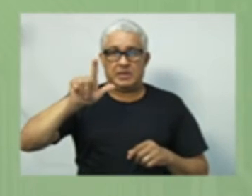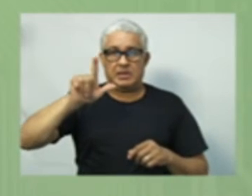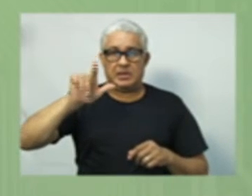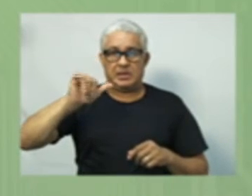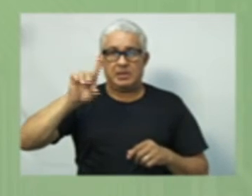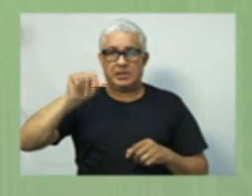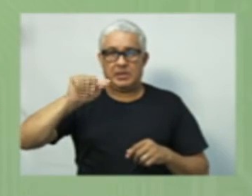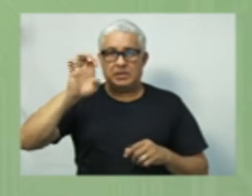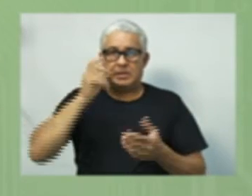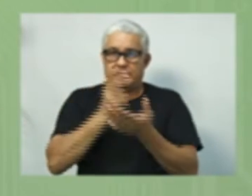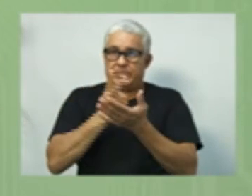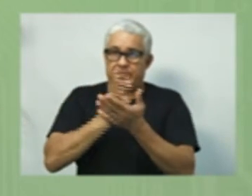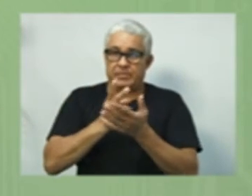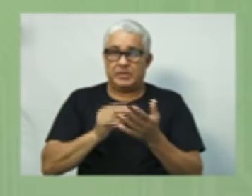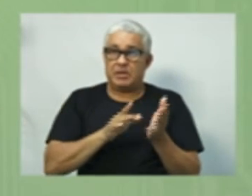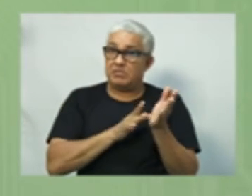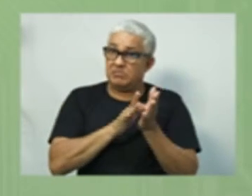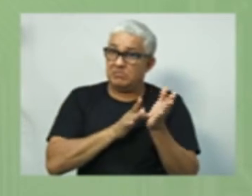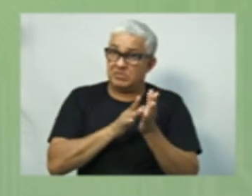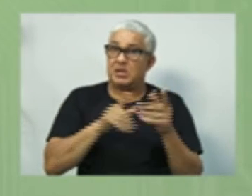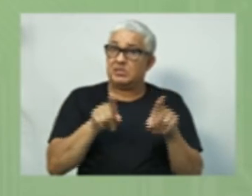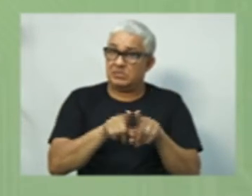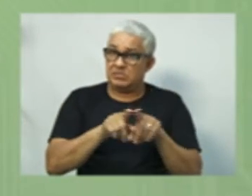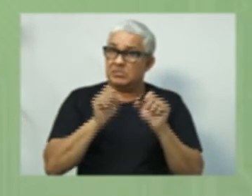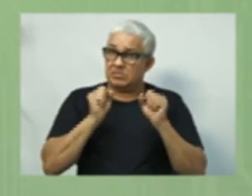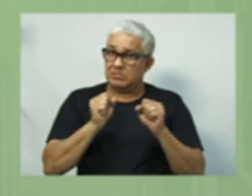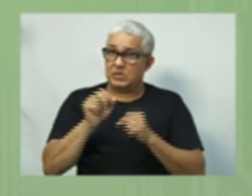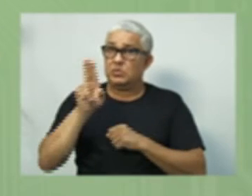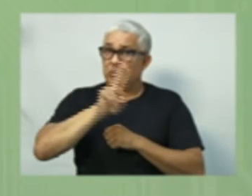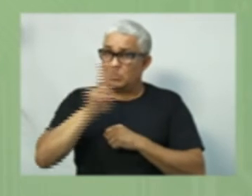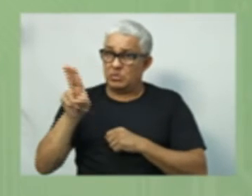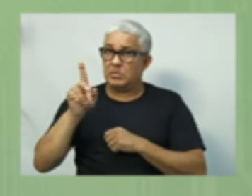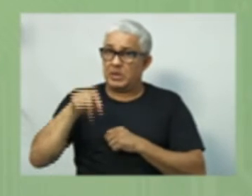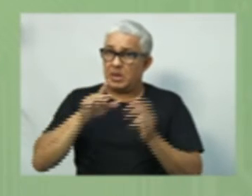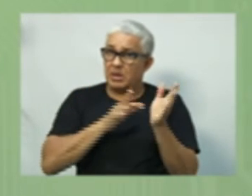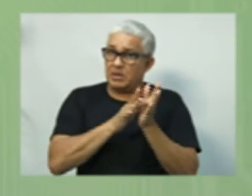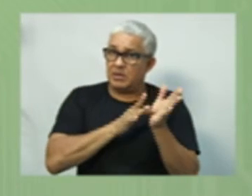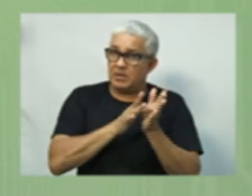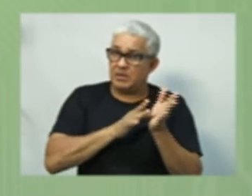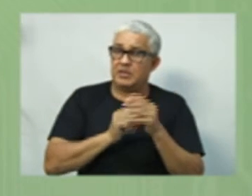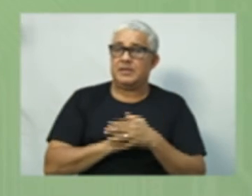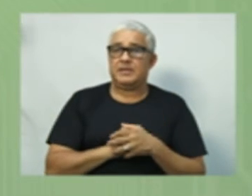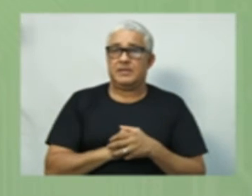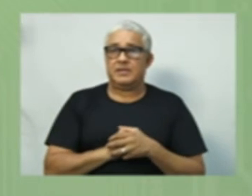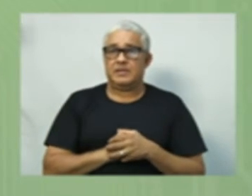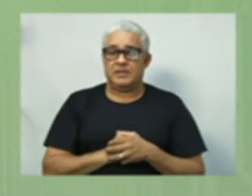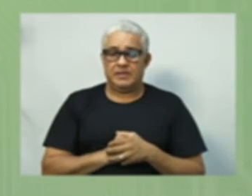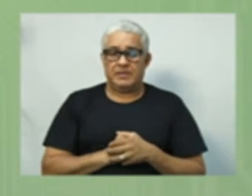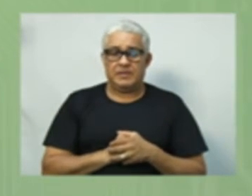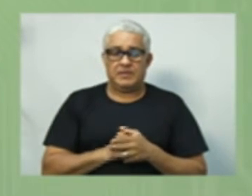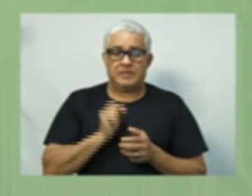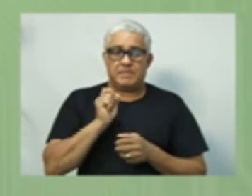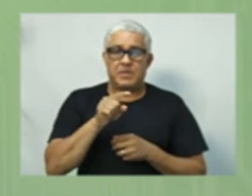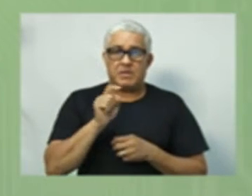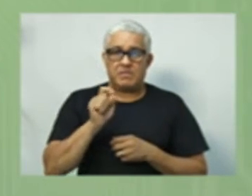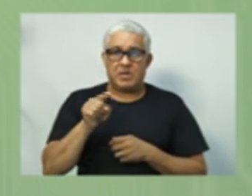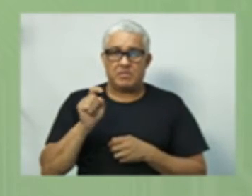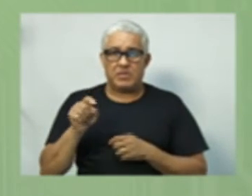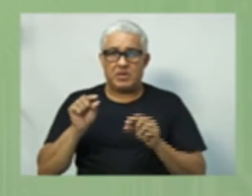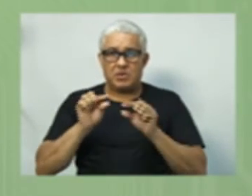jeito. Isso de fingir também tem um nome, se chama pontinhos,